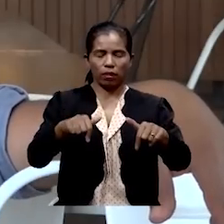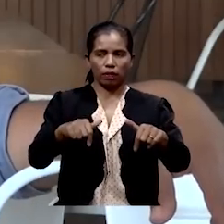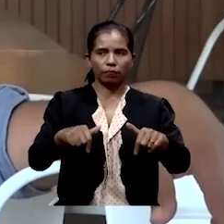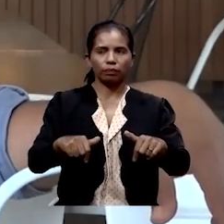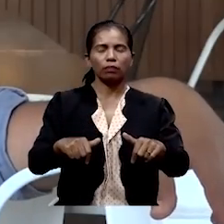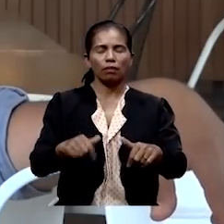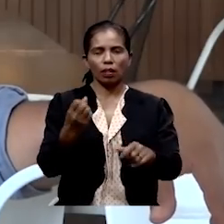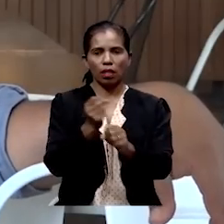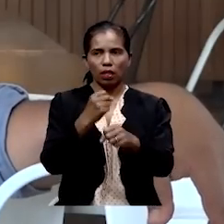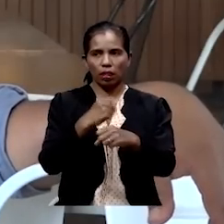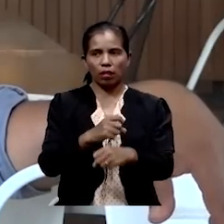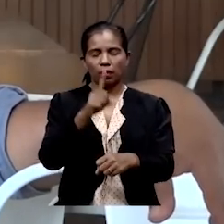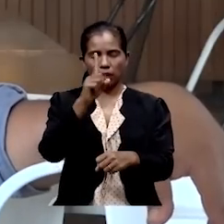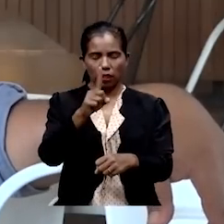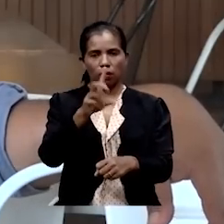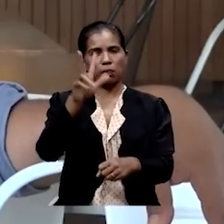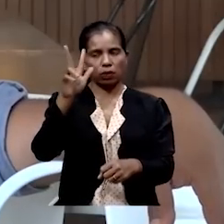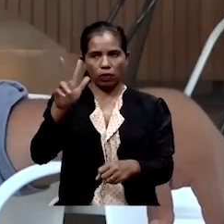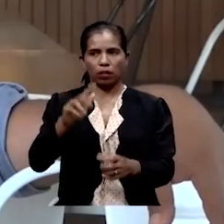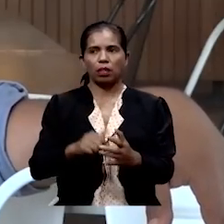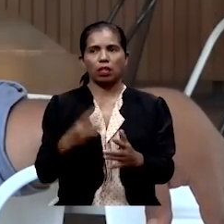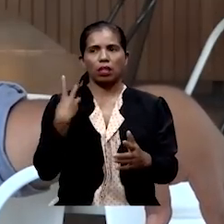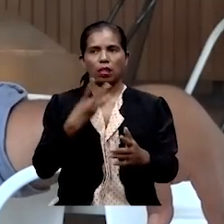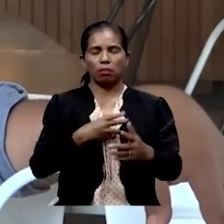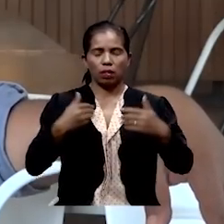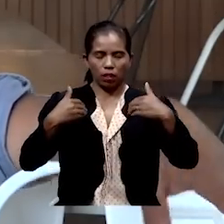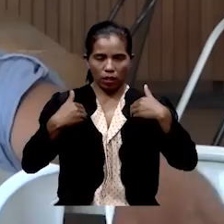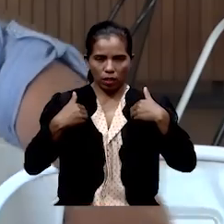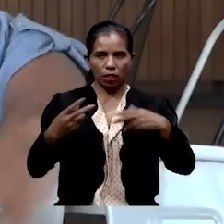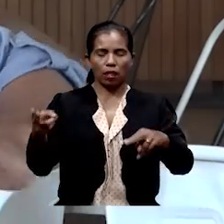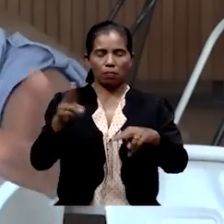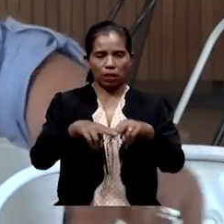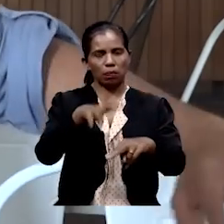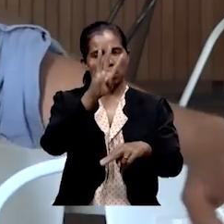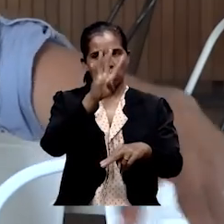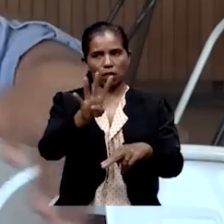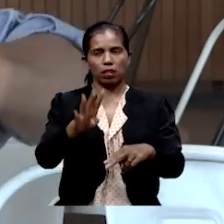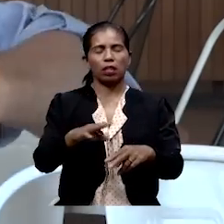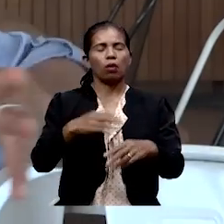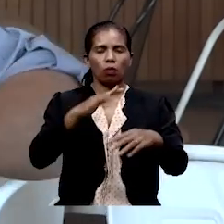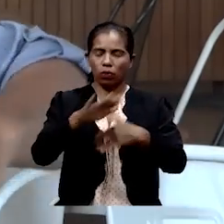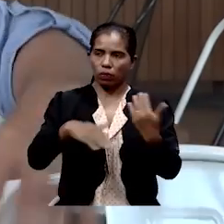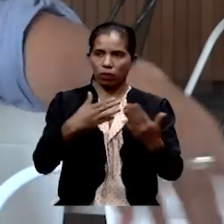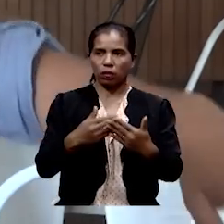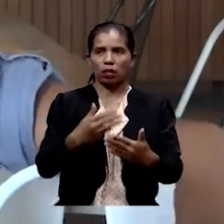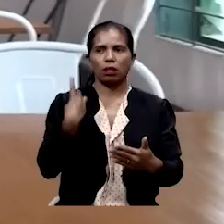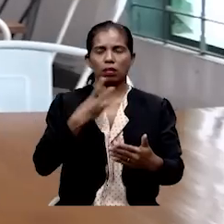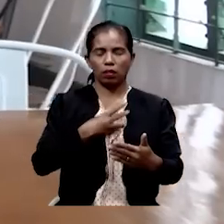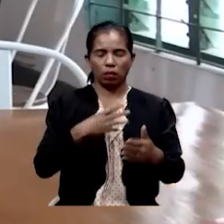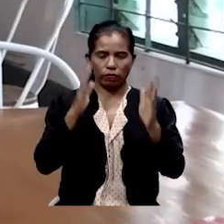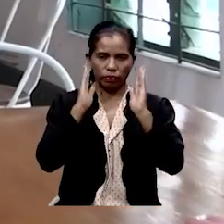delicious. Husiida agora batolu ia mi hemehi para to ham amenta bahad pues ia buce rasi por boto to integraro.